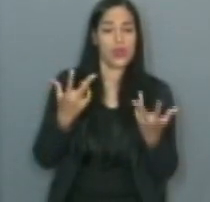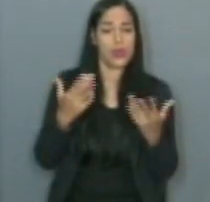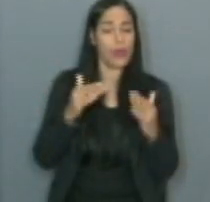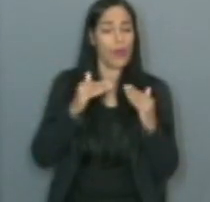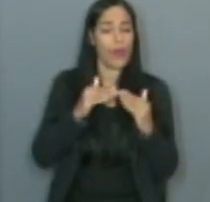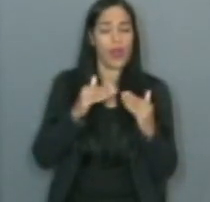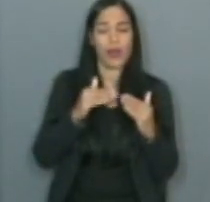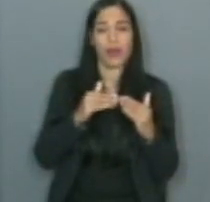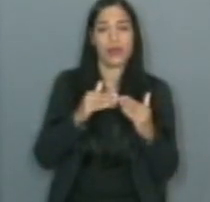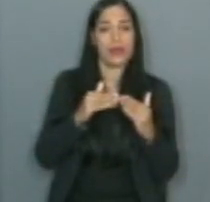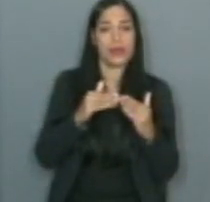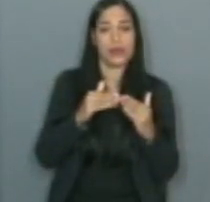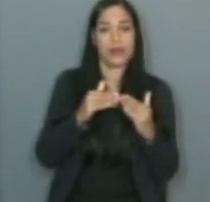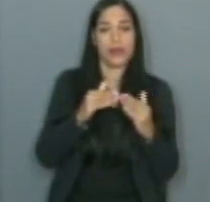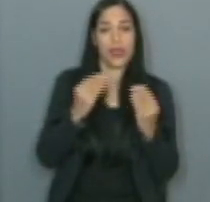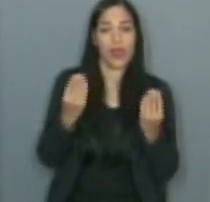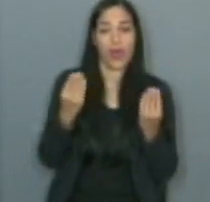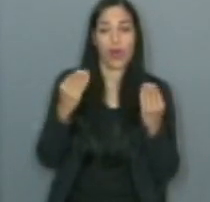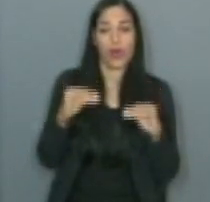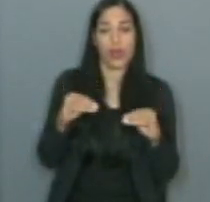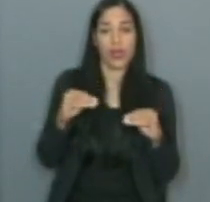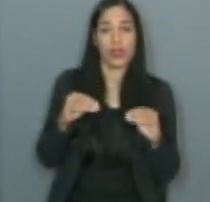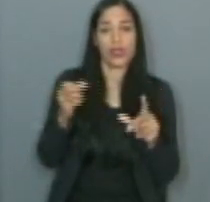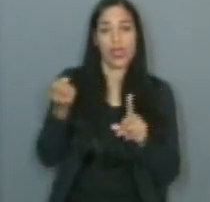idêntica, mas que coloca lá